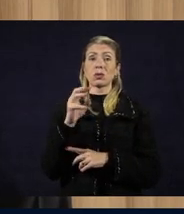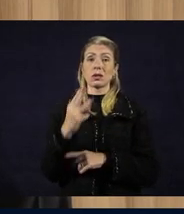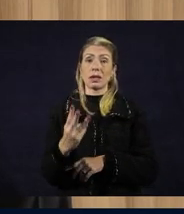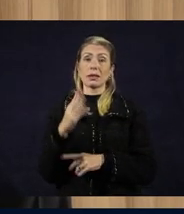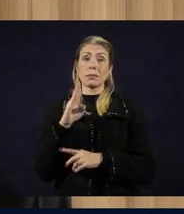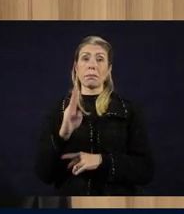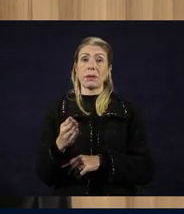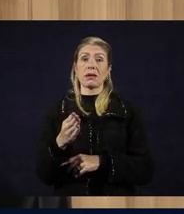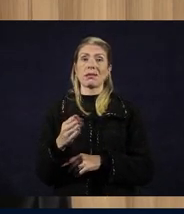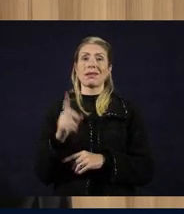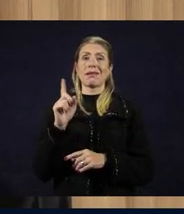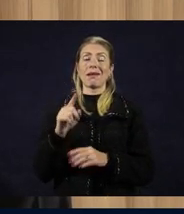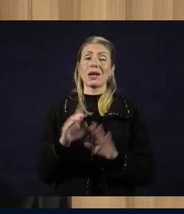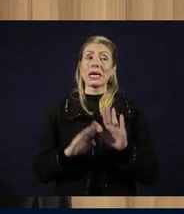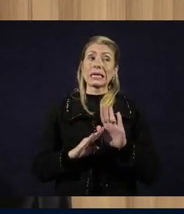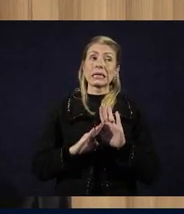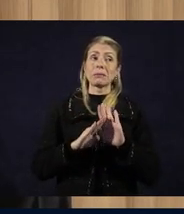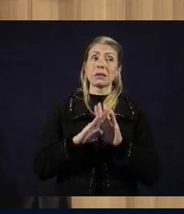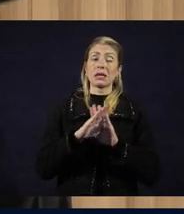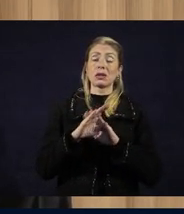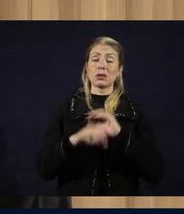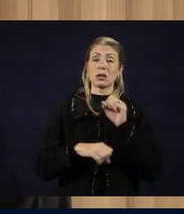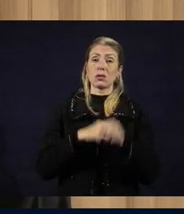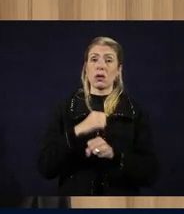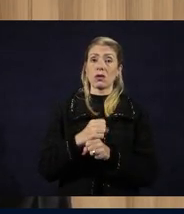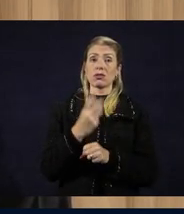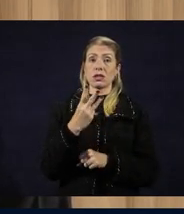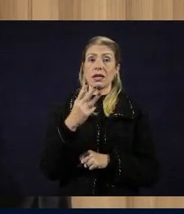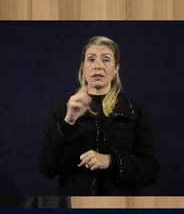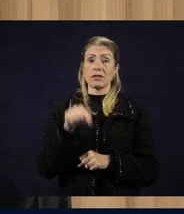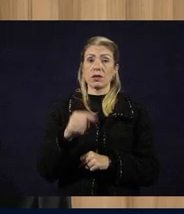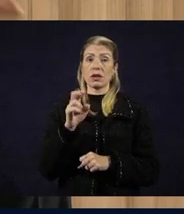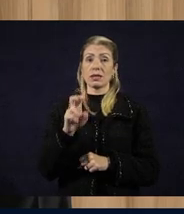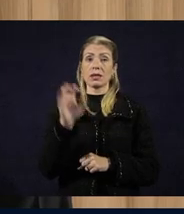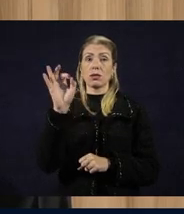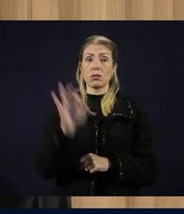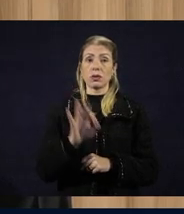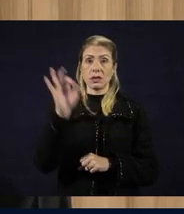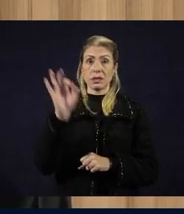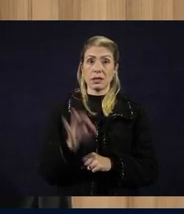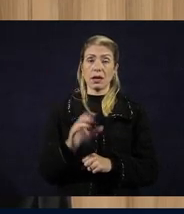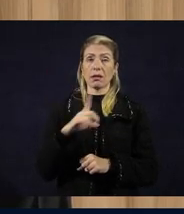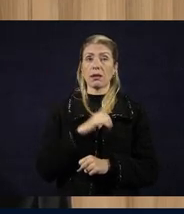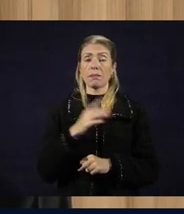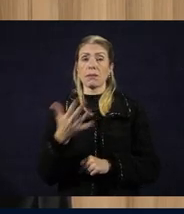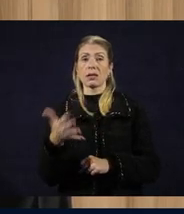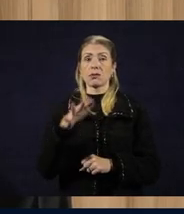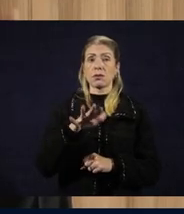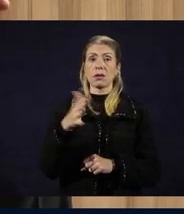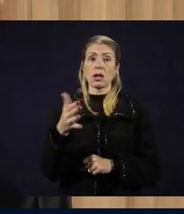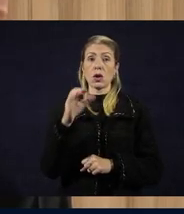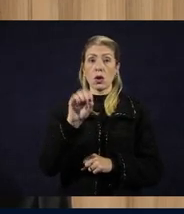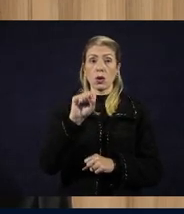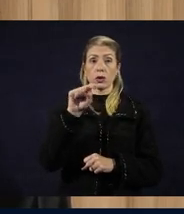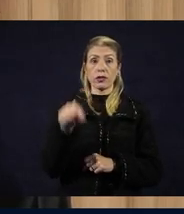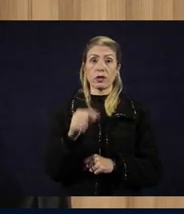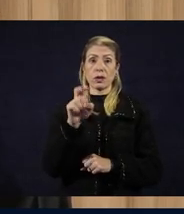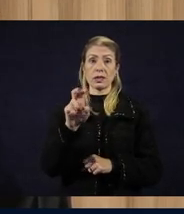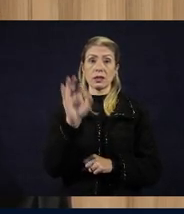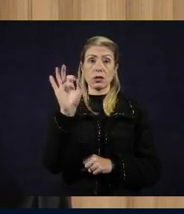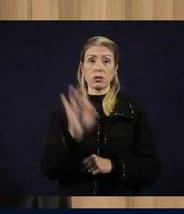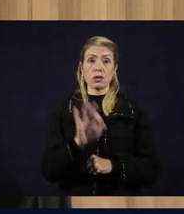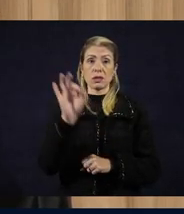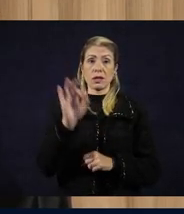anual de três,5%. isso pegar o CD desse período vai dar alguma coisa de 8,5% de crescimento